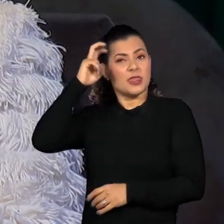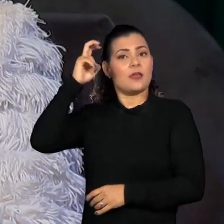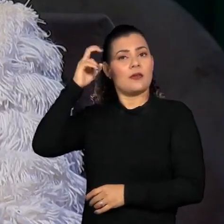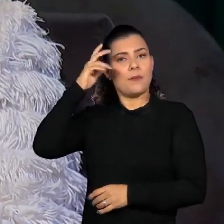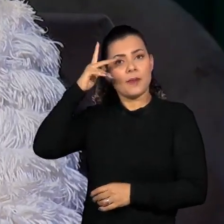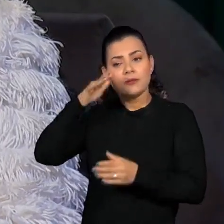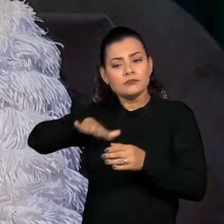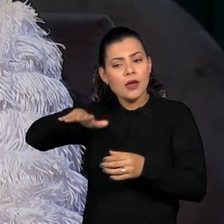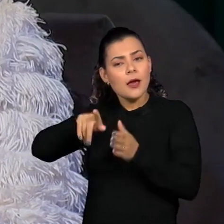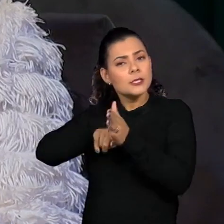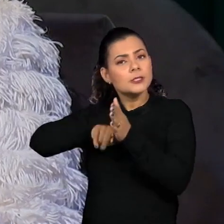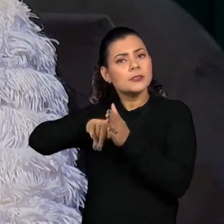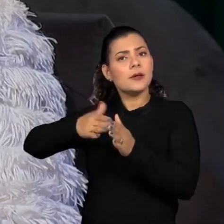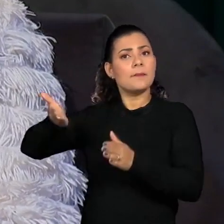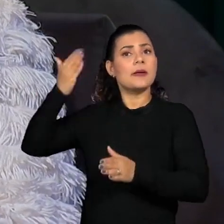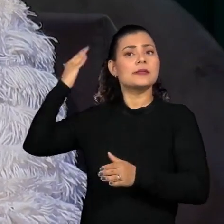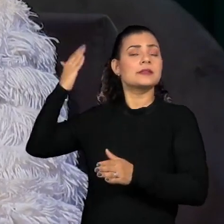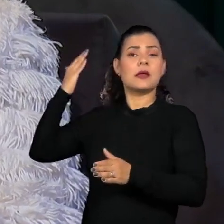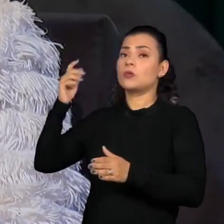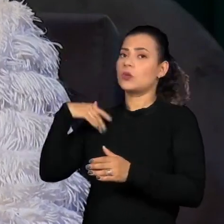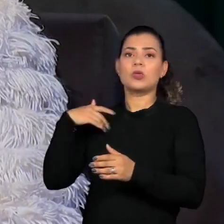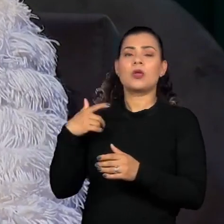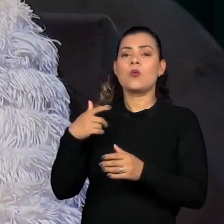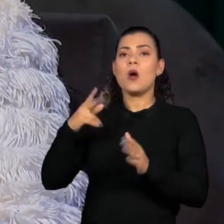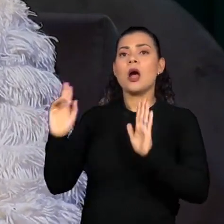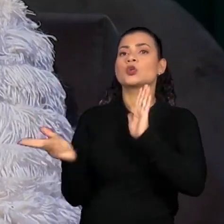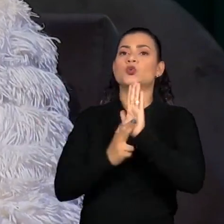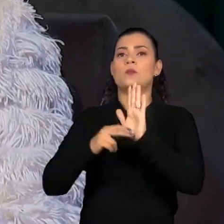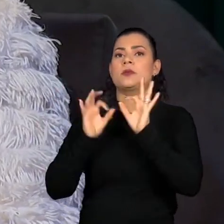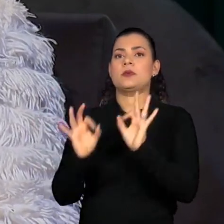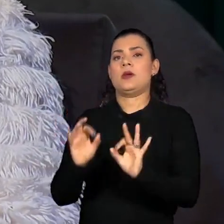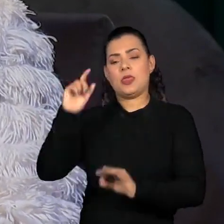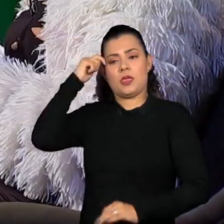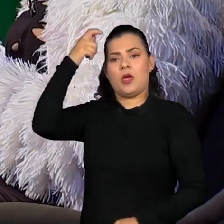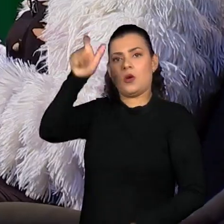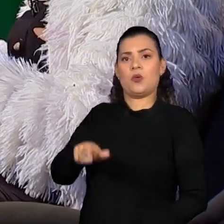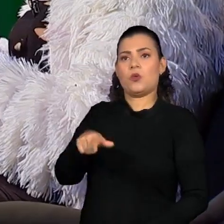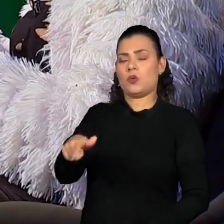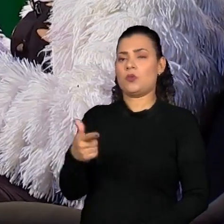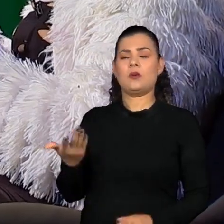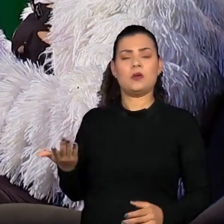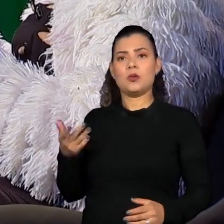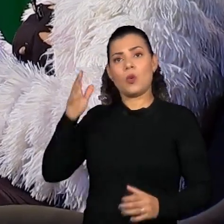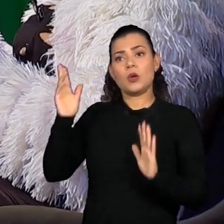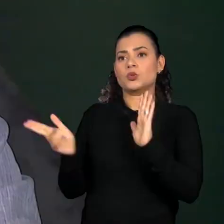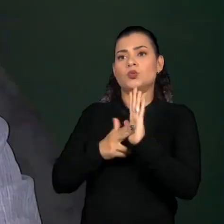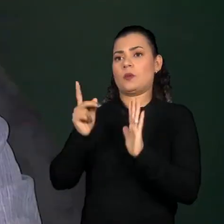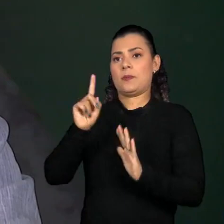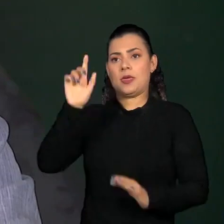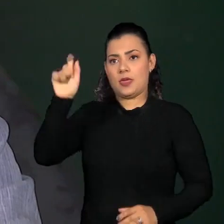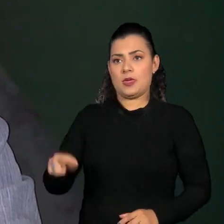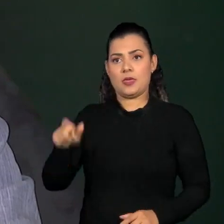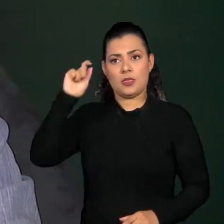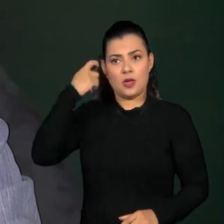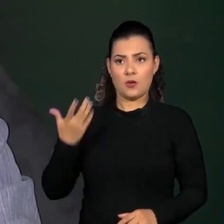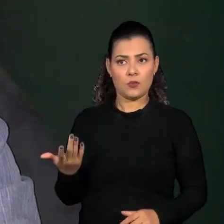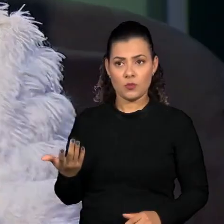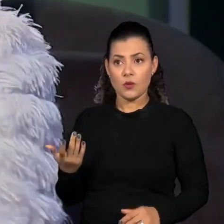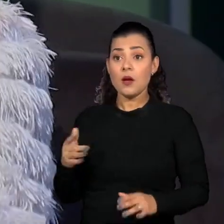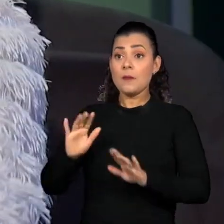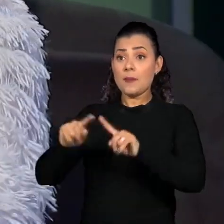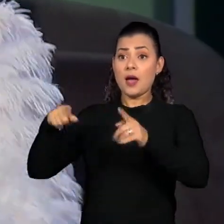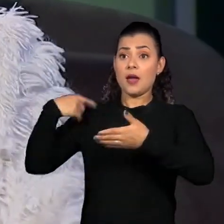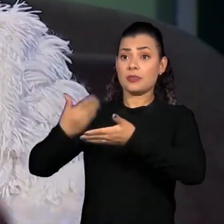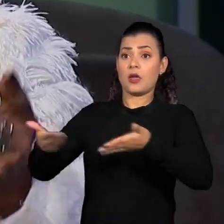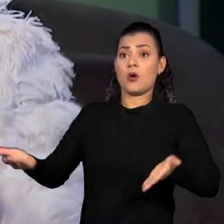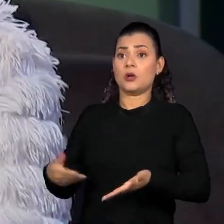hora não reconhecia o negro, oficialmente não está na foto, ela continua ainda, que apesar de